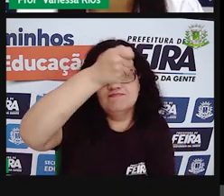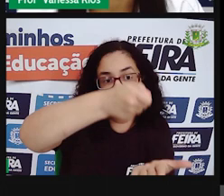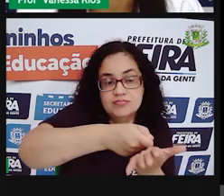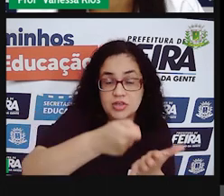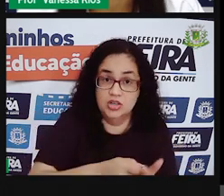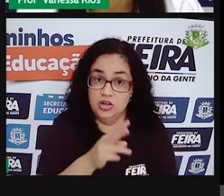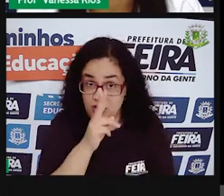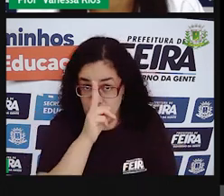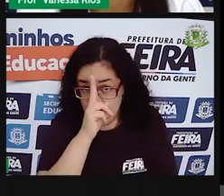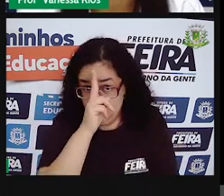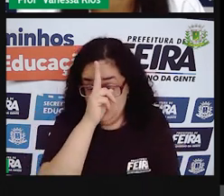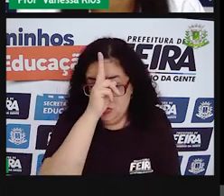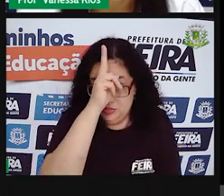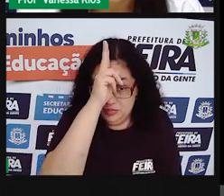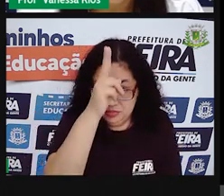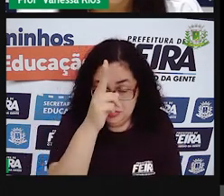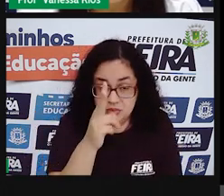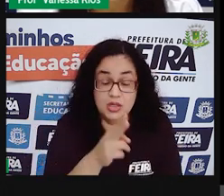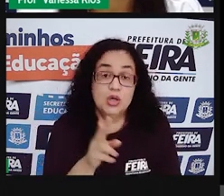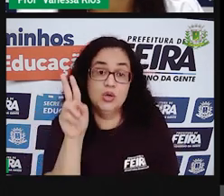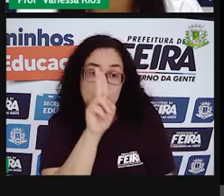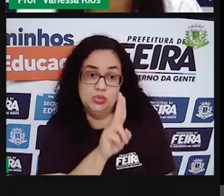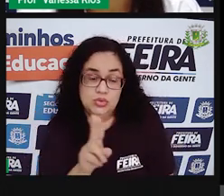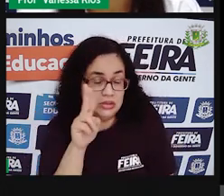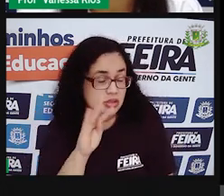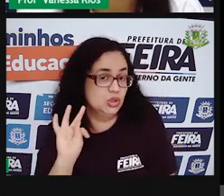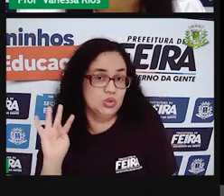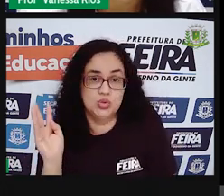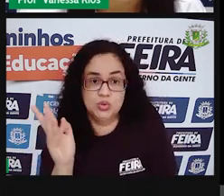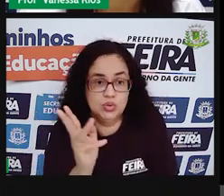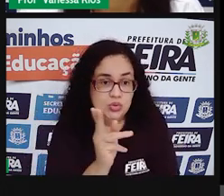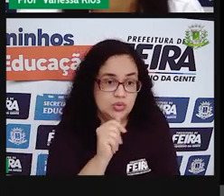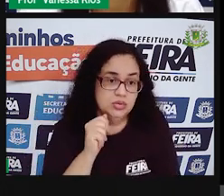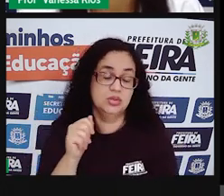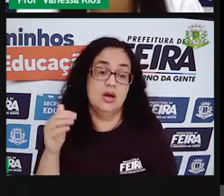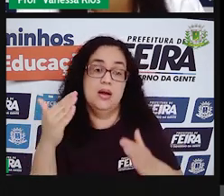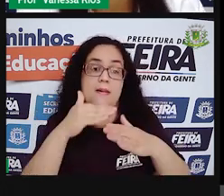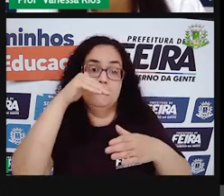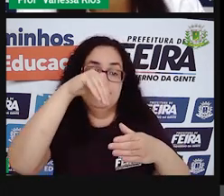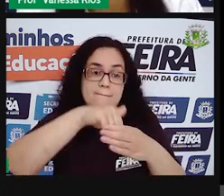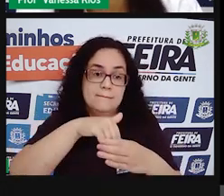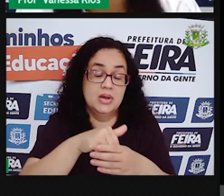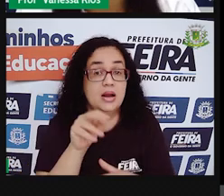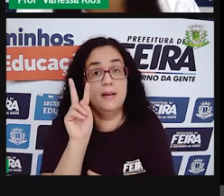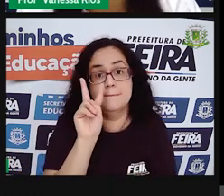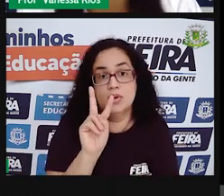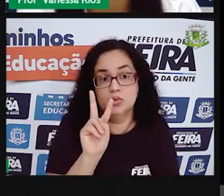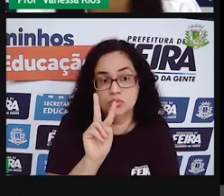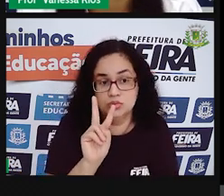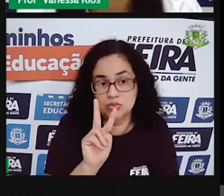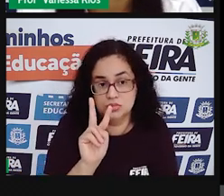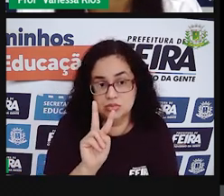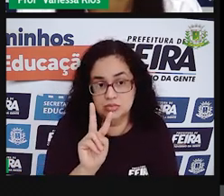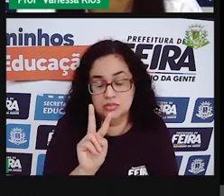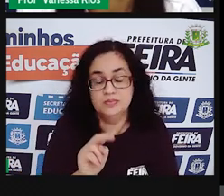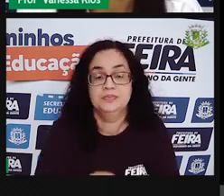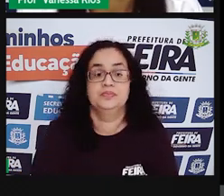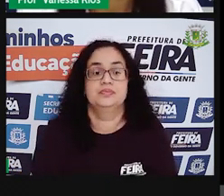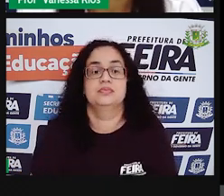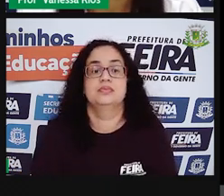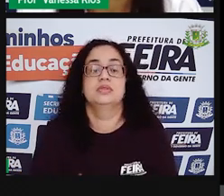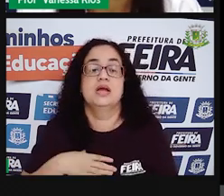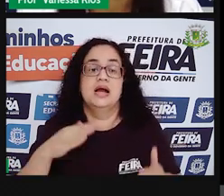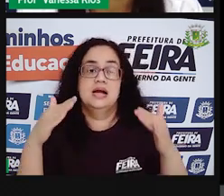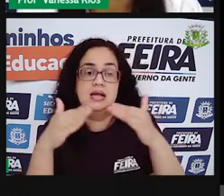teve, enfim, a sua utilidade completa, né, não só para morar, mas também para proteger quem estava morando, foi a